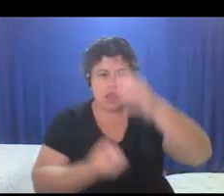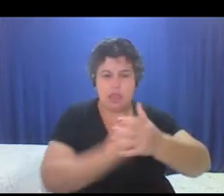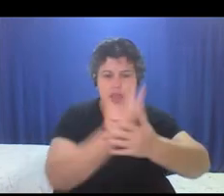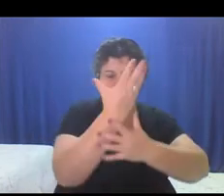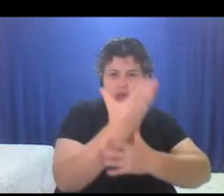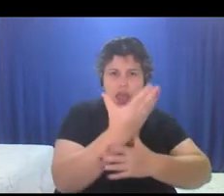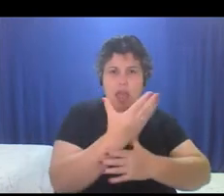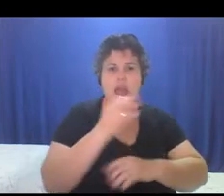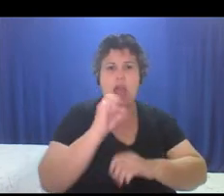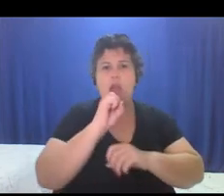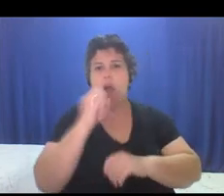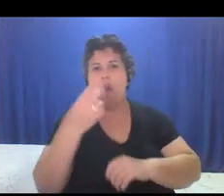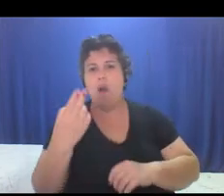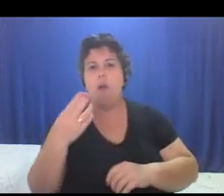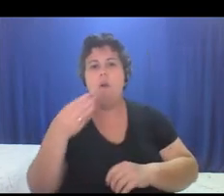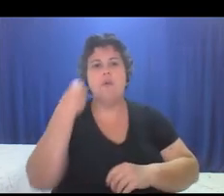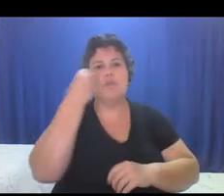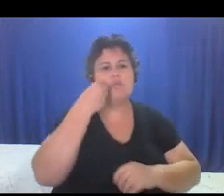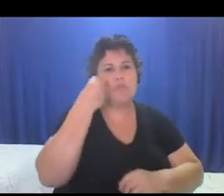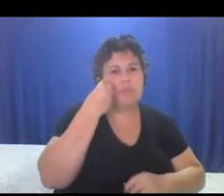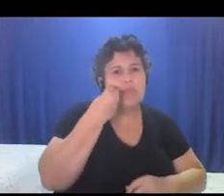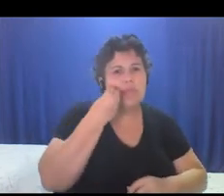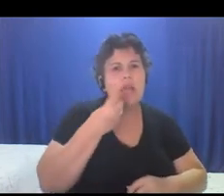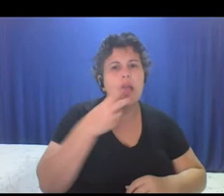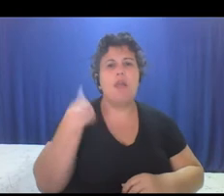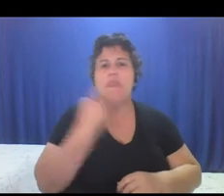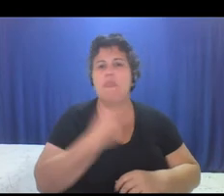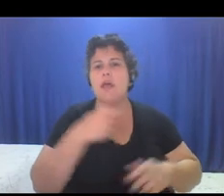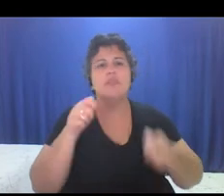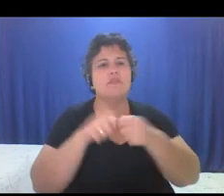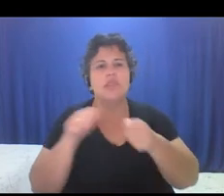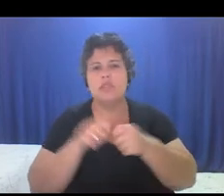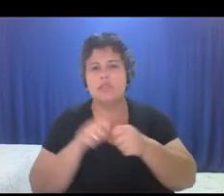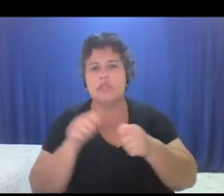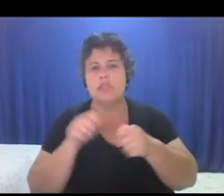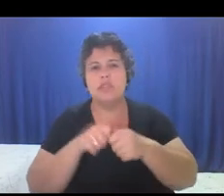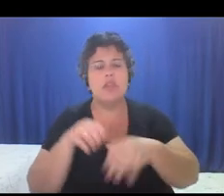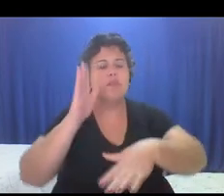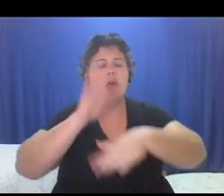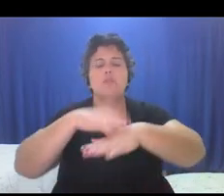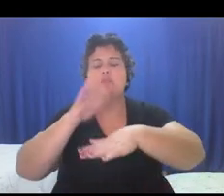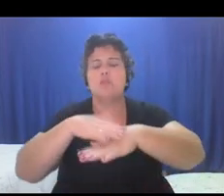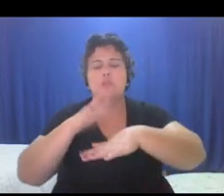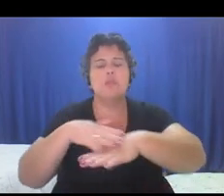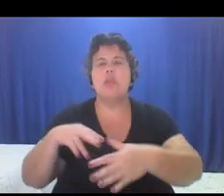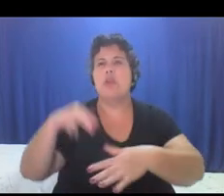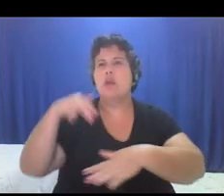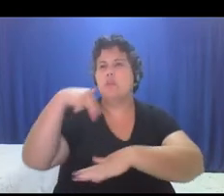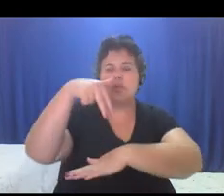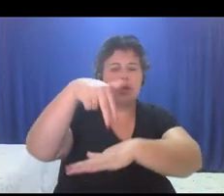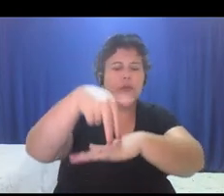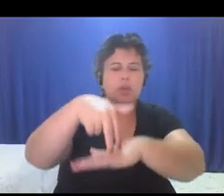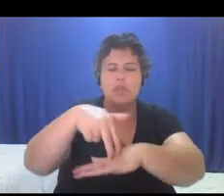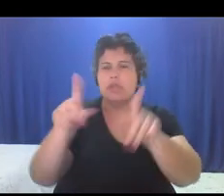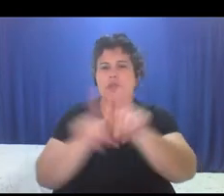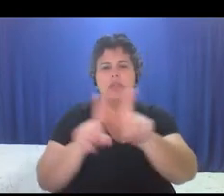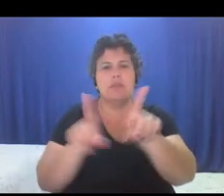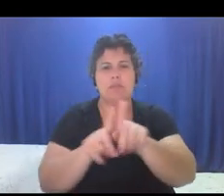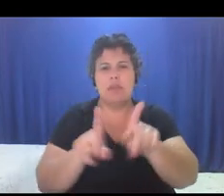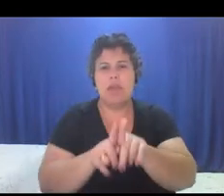para depois ver se ele é aplicável no maior contexto, a gente vai fazer isso com muita autonomia, com muito protagonismo mesmo.